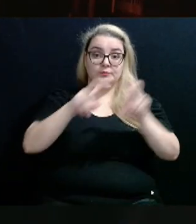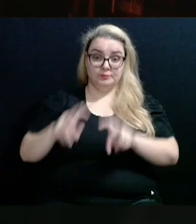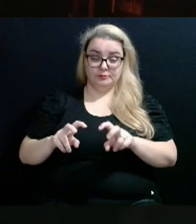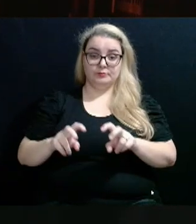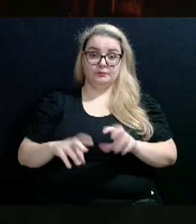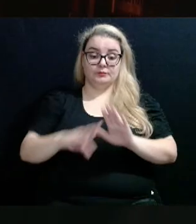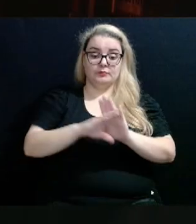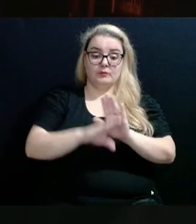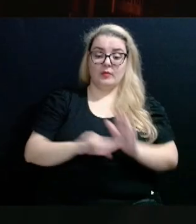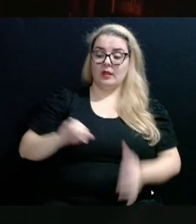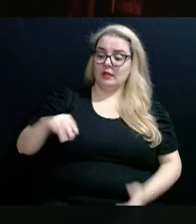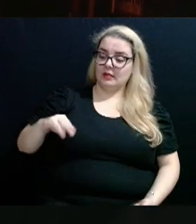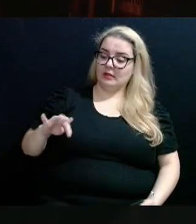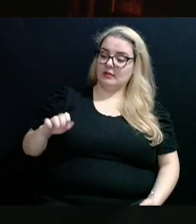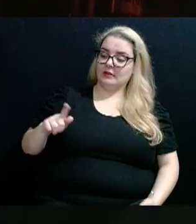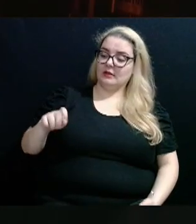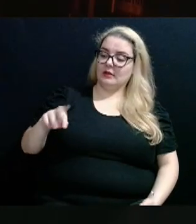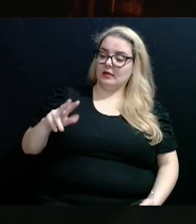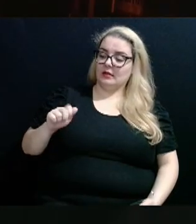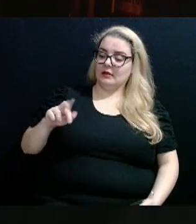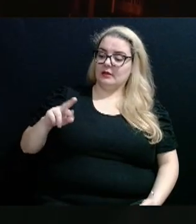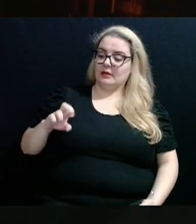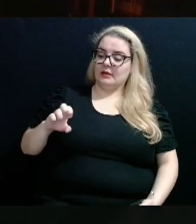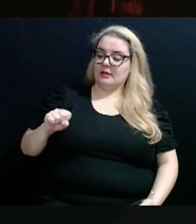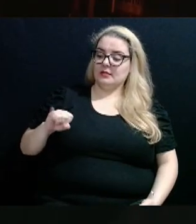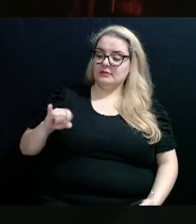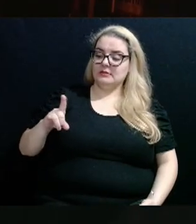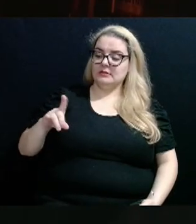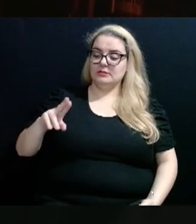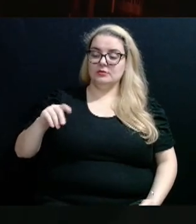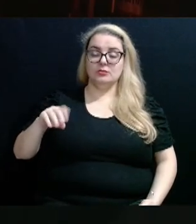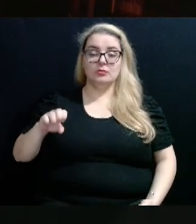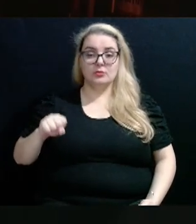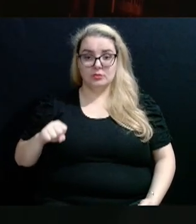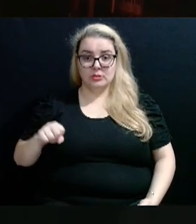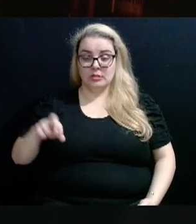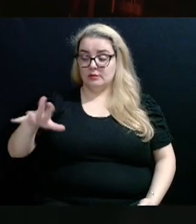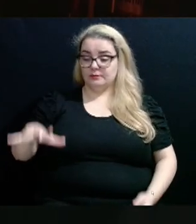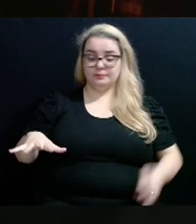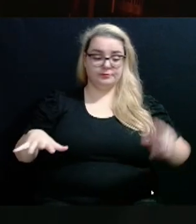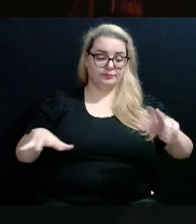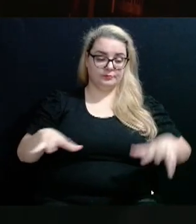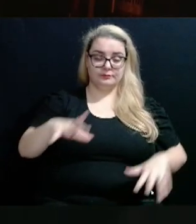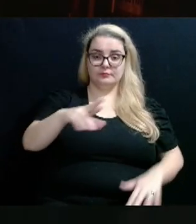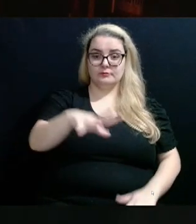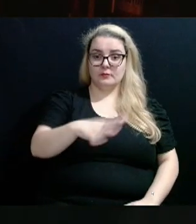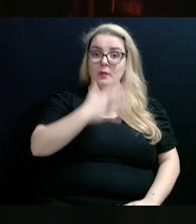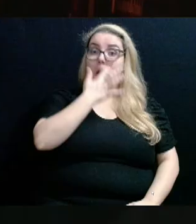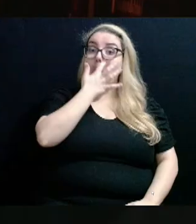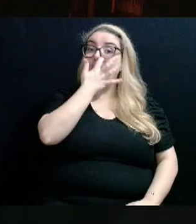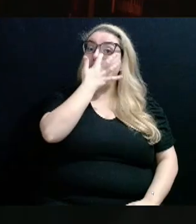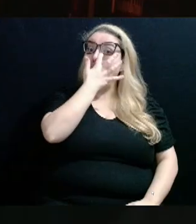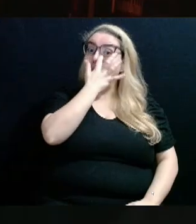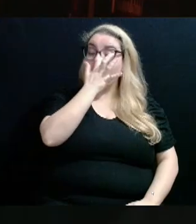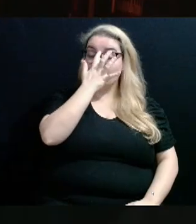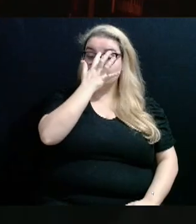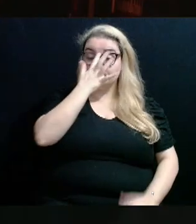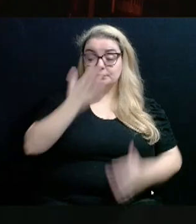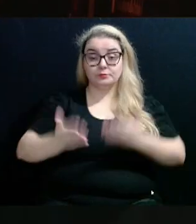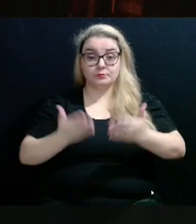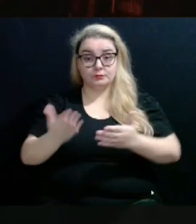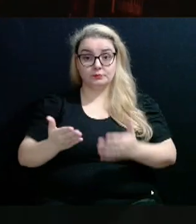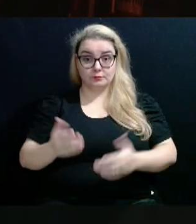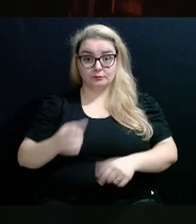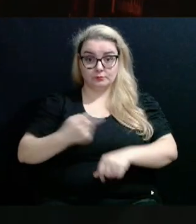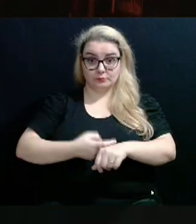a soluções regionalizadas para tratamento de resíduos nos municípios paulistas. E logo